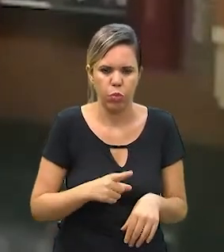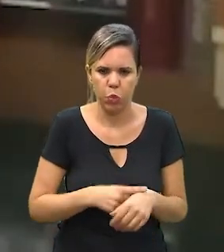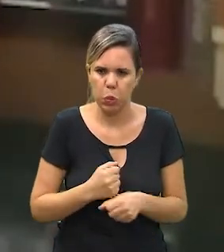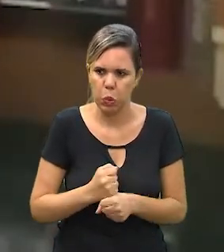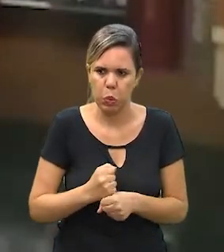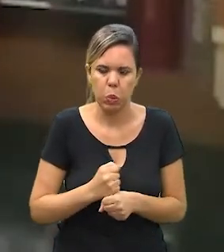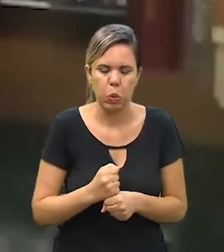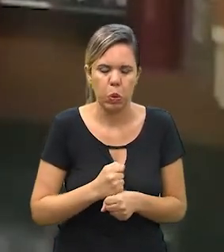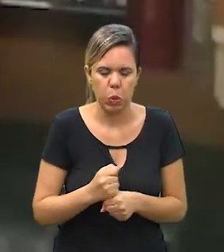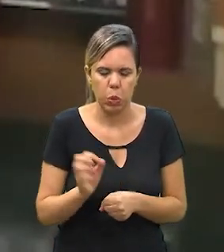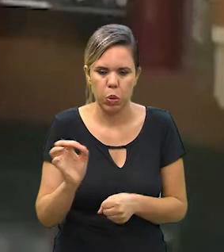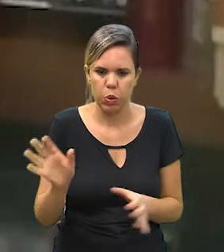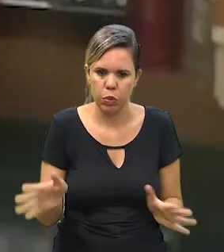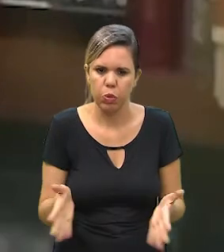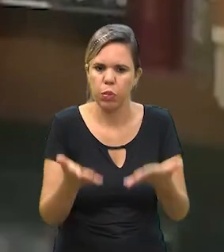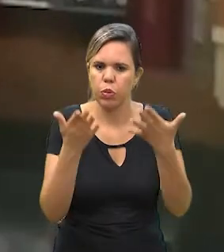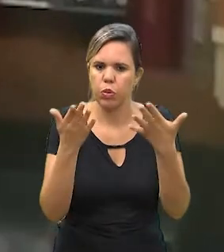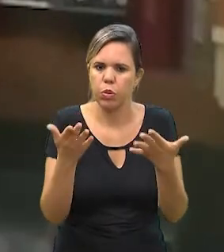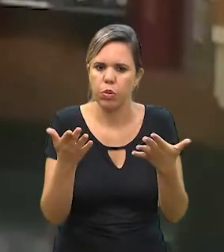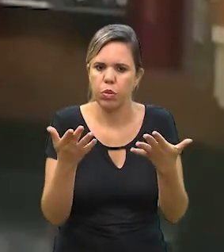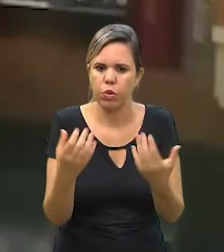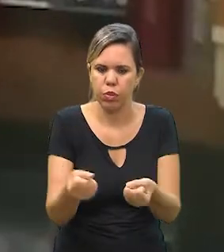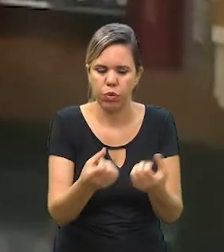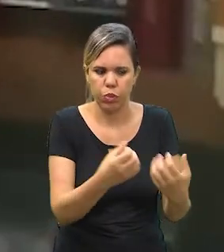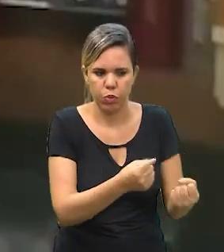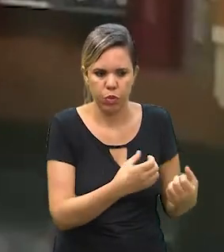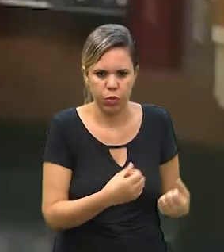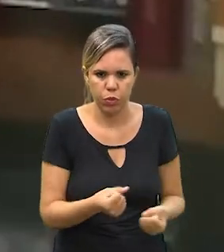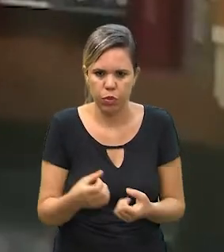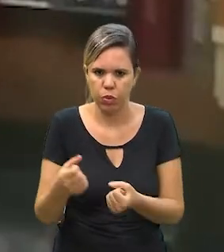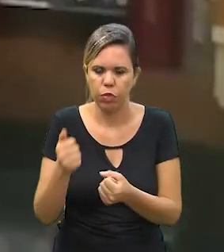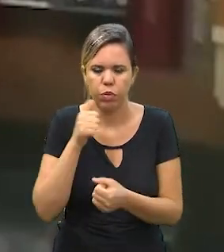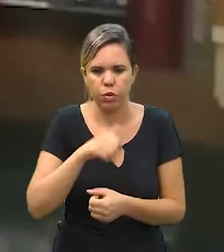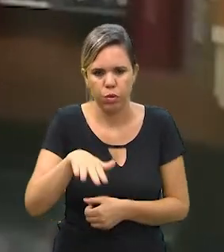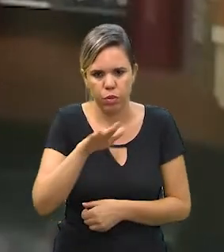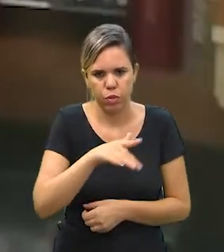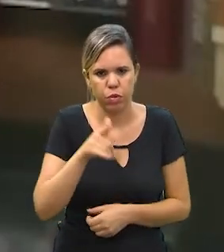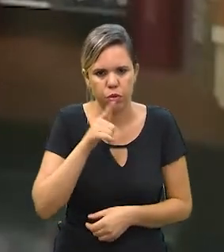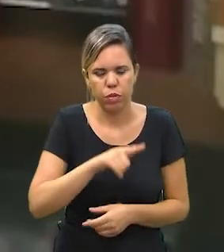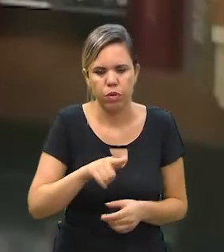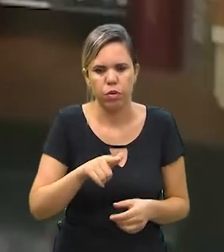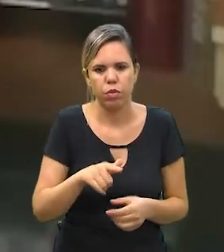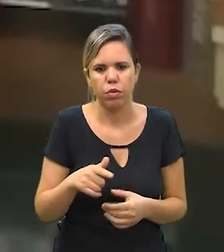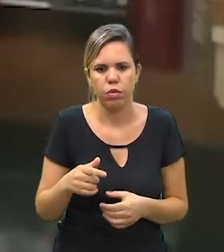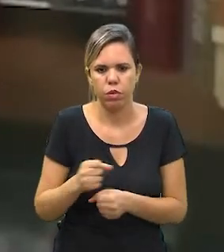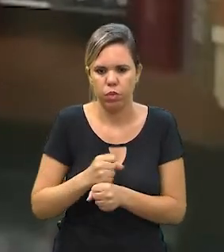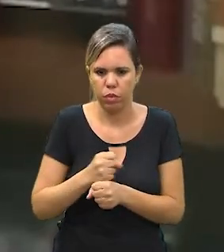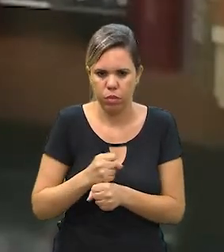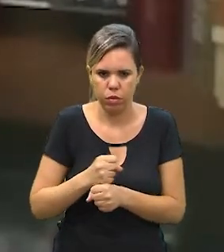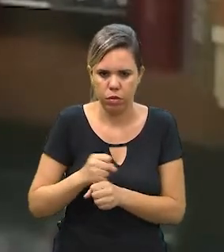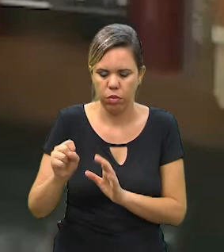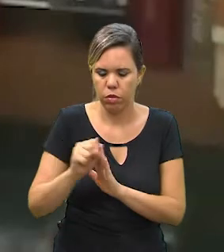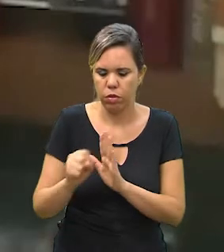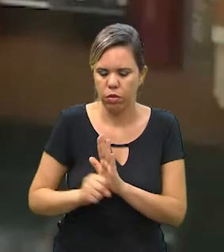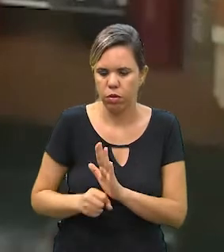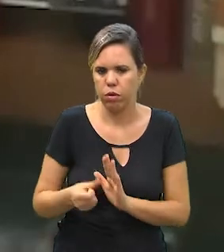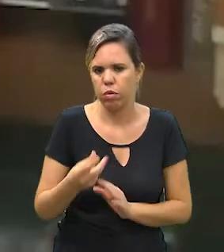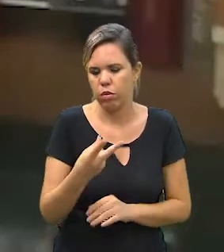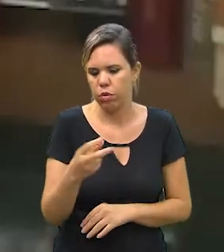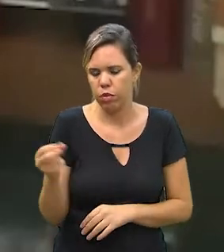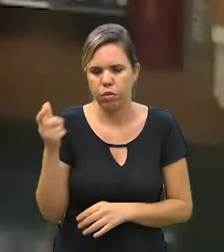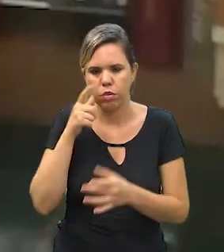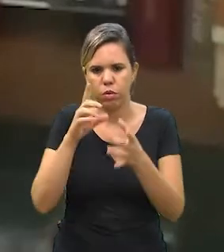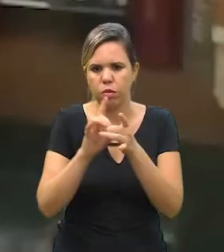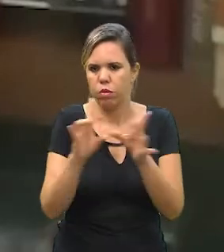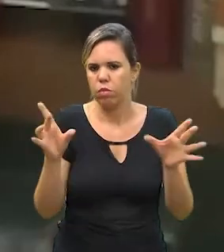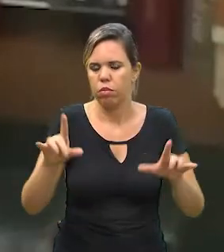sem dúvida contribuíram para a emancipação da mulher no século XX, no sentido de ganhar liberdade,